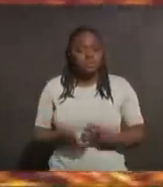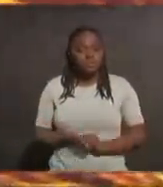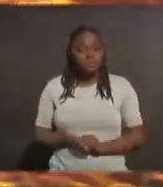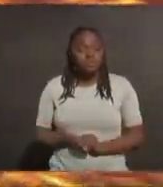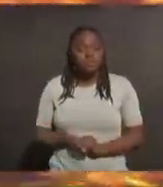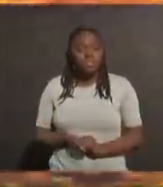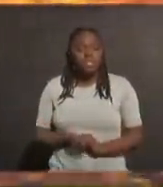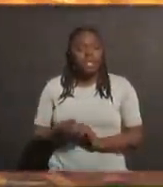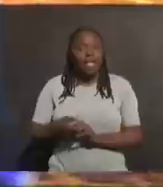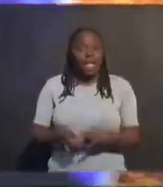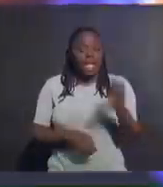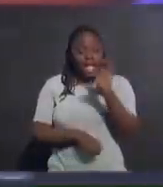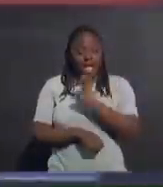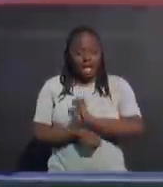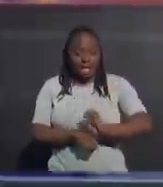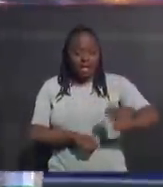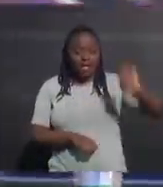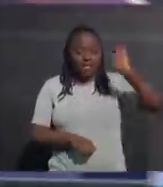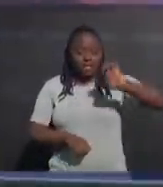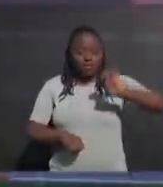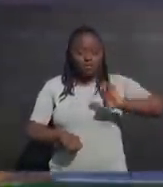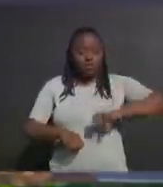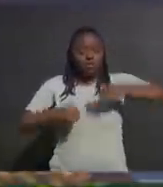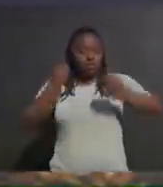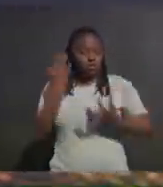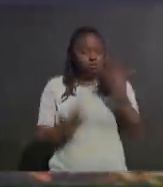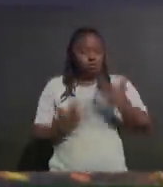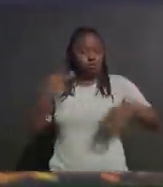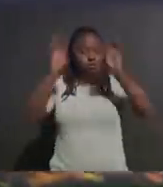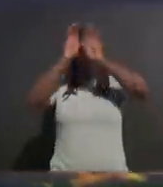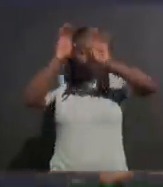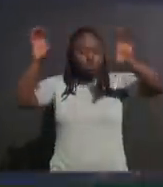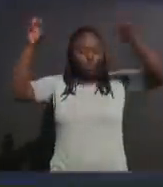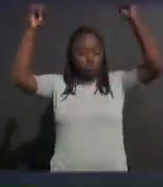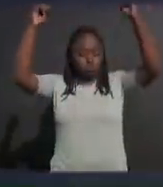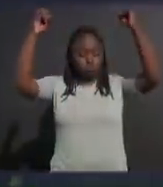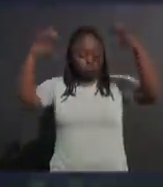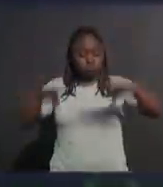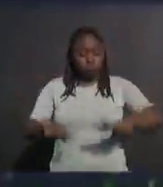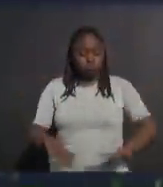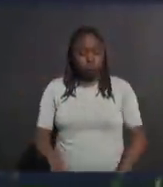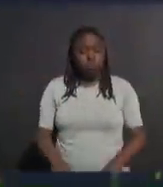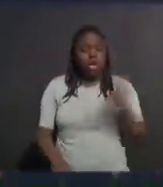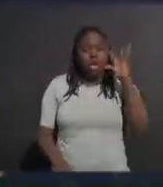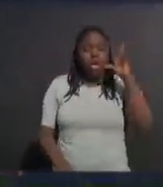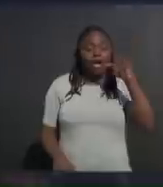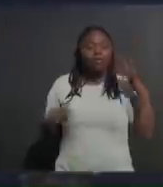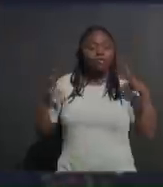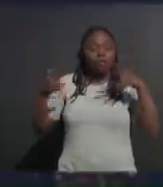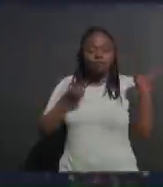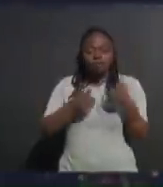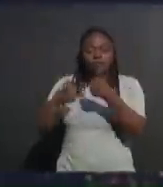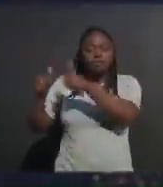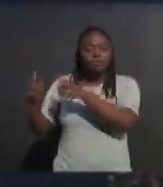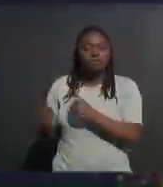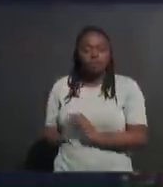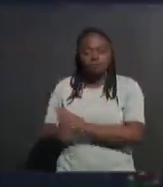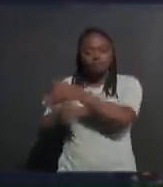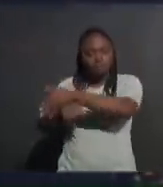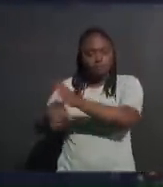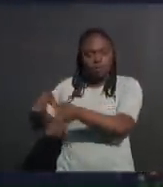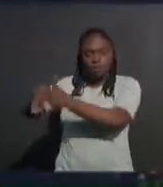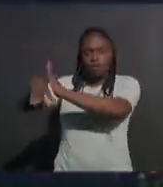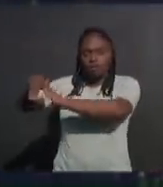gente, fazia chover fogo do céu, mas ele achava que todo mundo perseguia ele. Ele entrou numa caverna um dia e falou: Senhor, todos